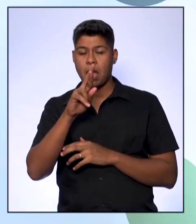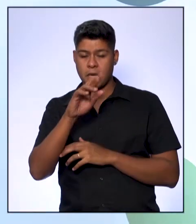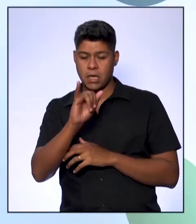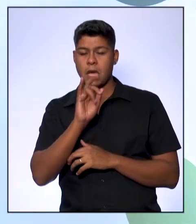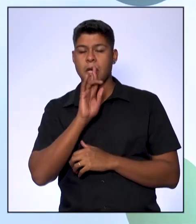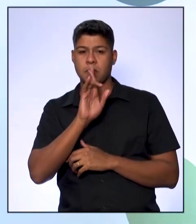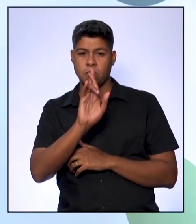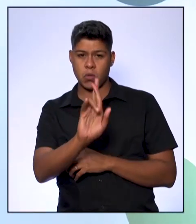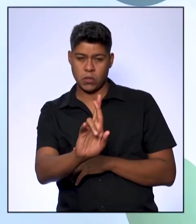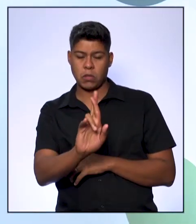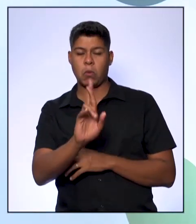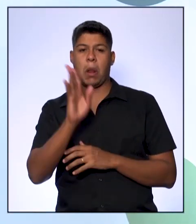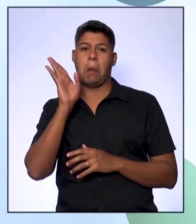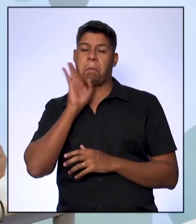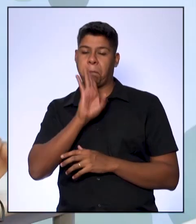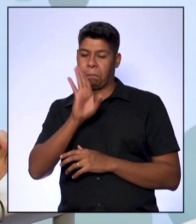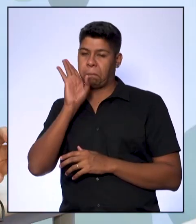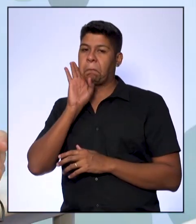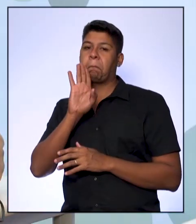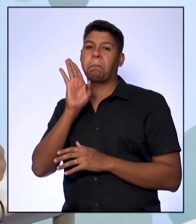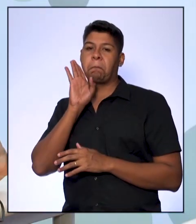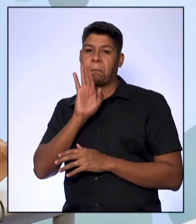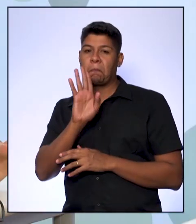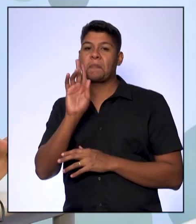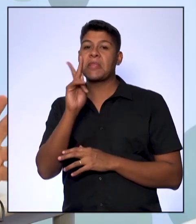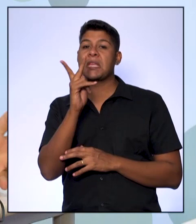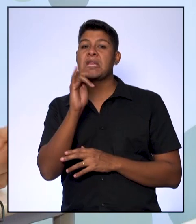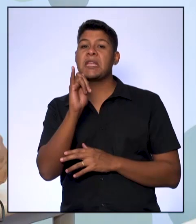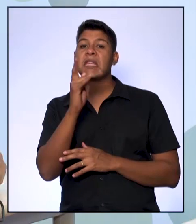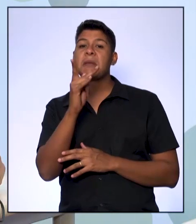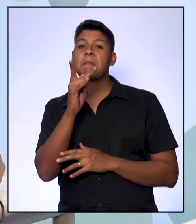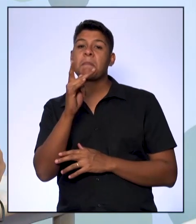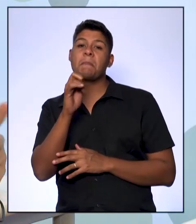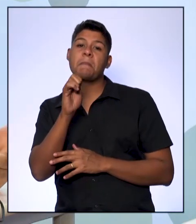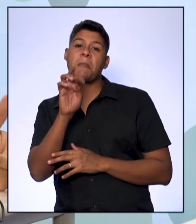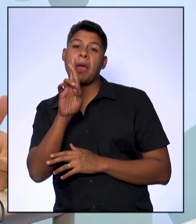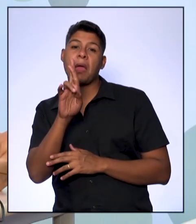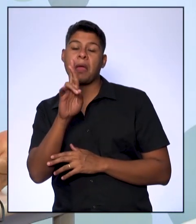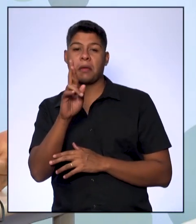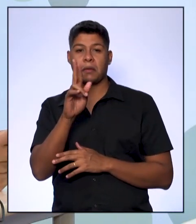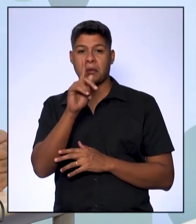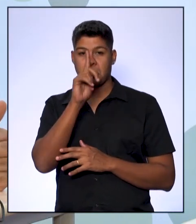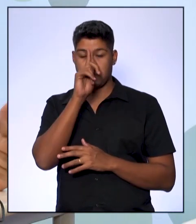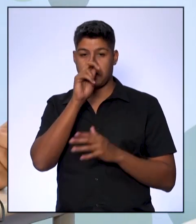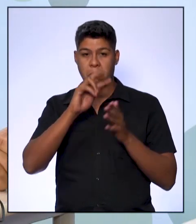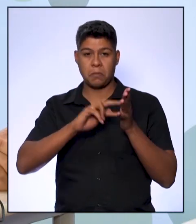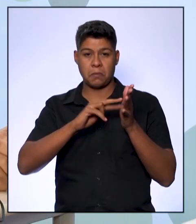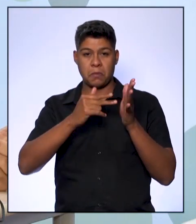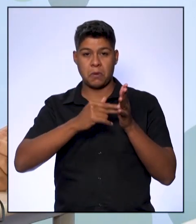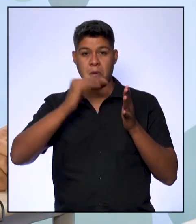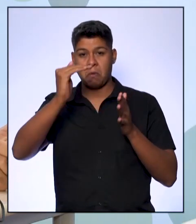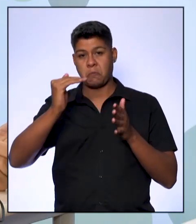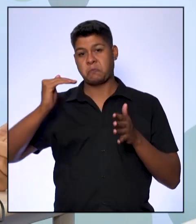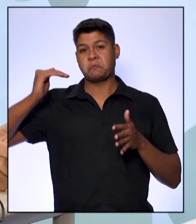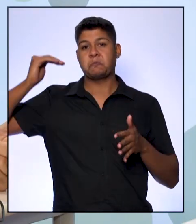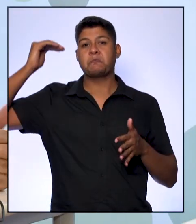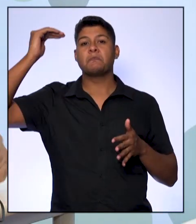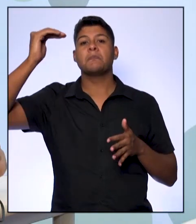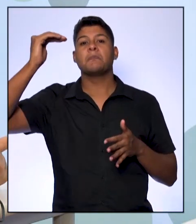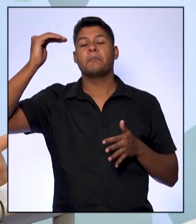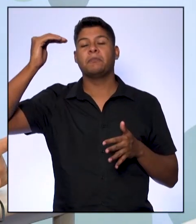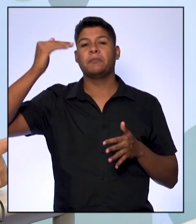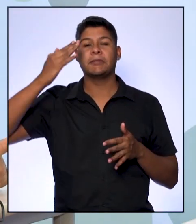que responde responder o nome dela não tiver vale hiper né no grego é um prefixo que indica o senhor excesso